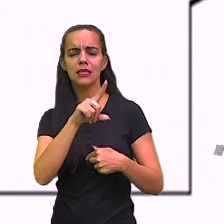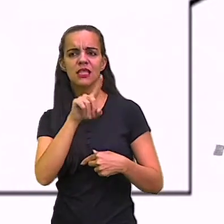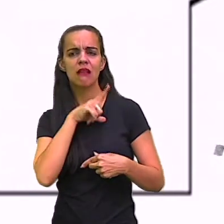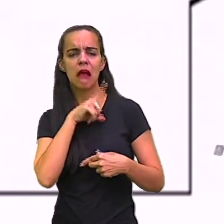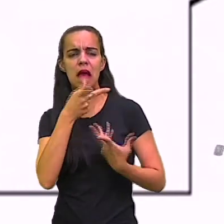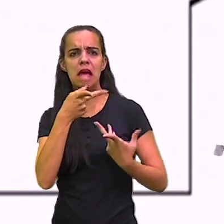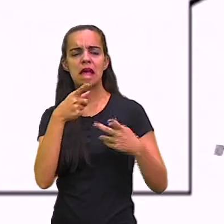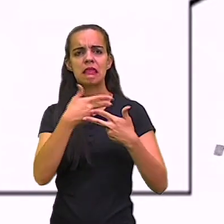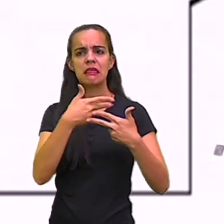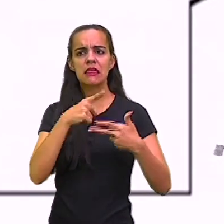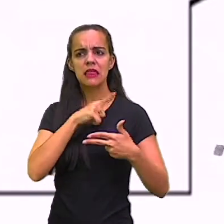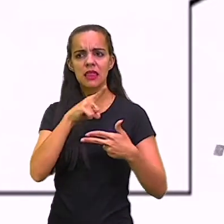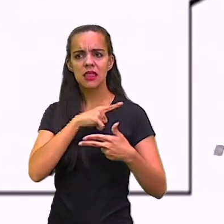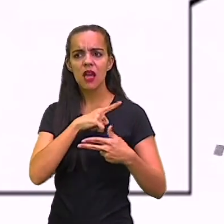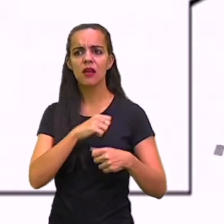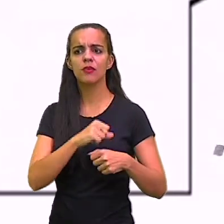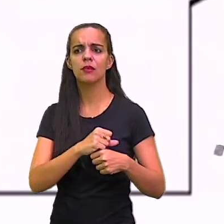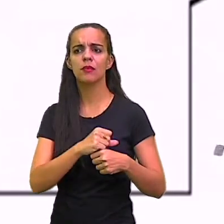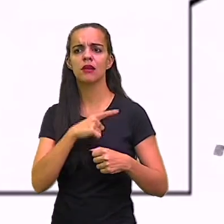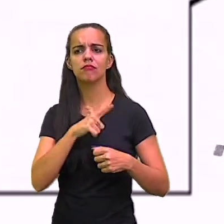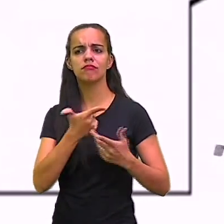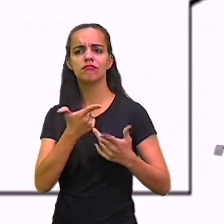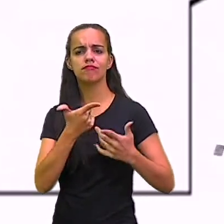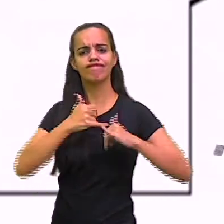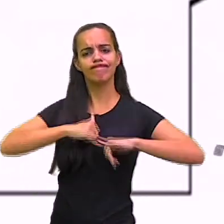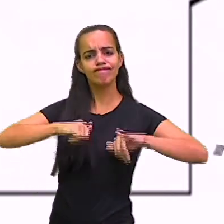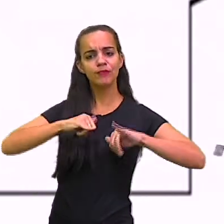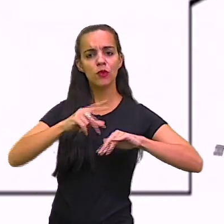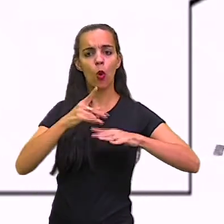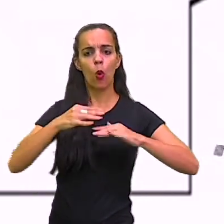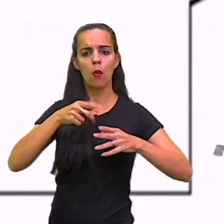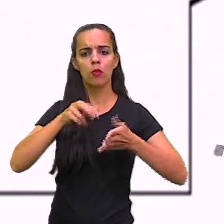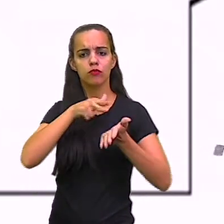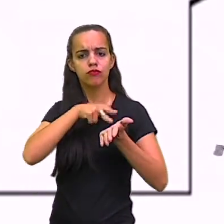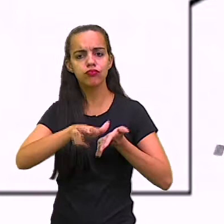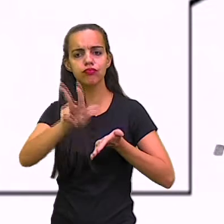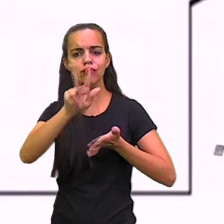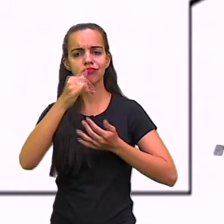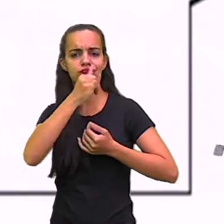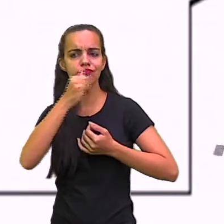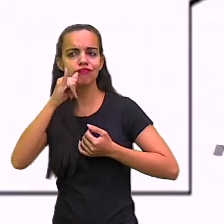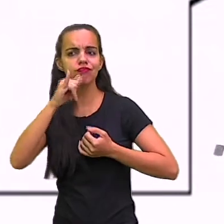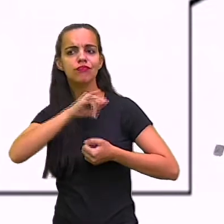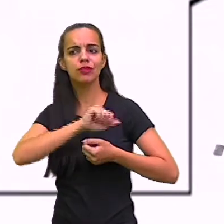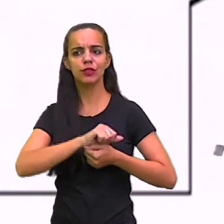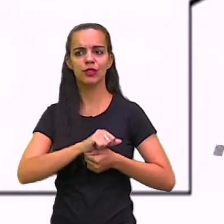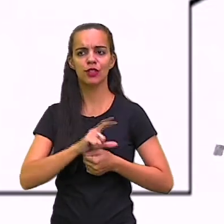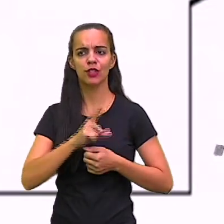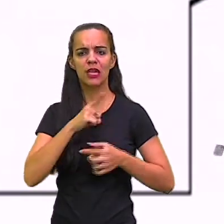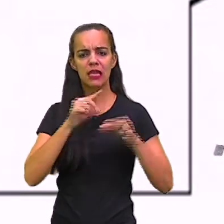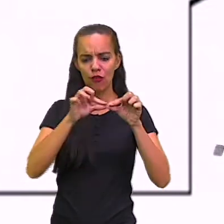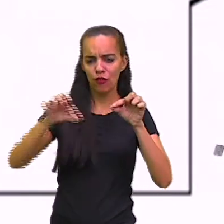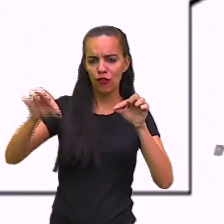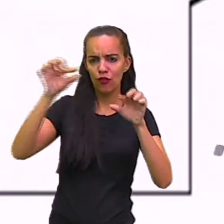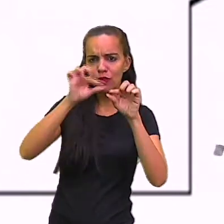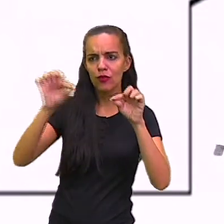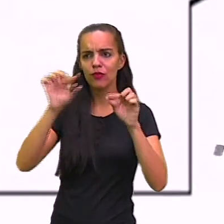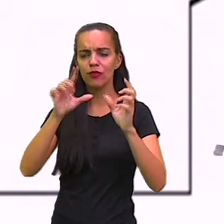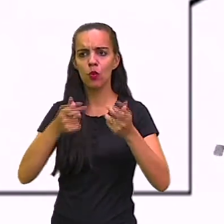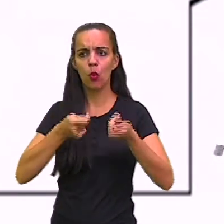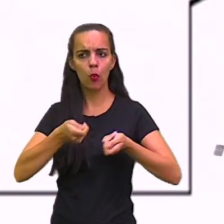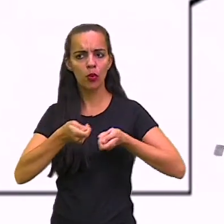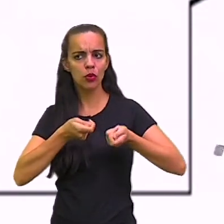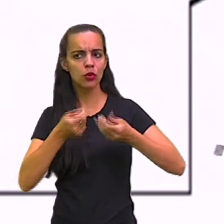usados em nossas casas para atendermos que apagámos as luzes são feitos por meio de fios Condutores